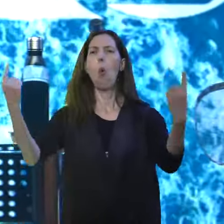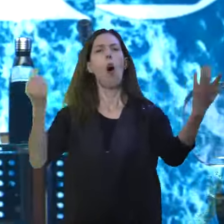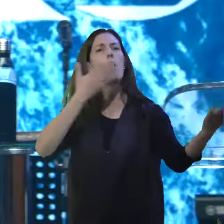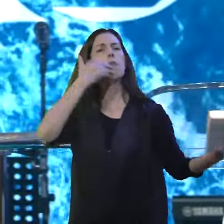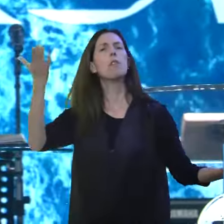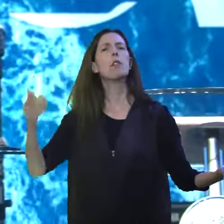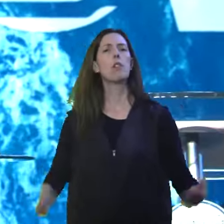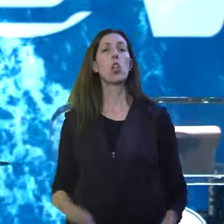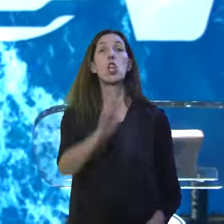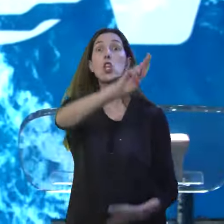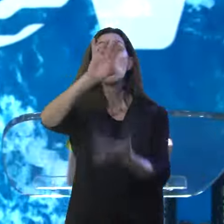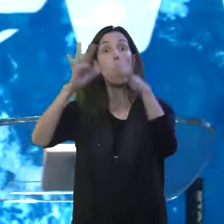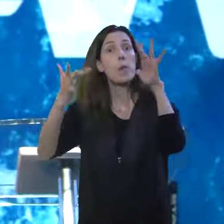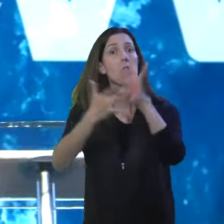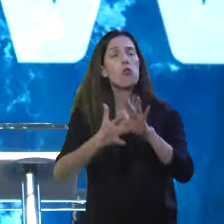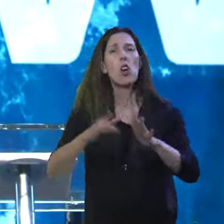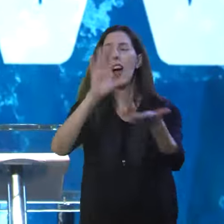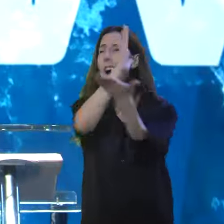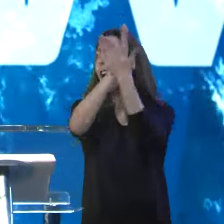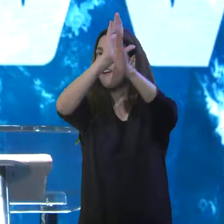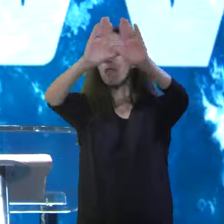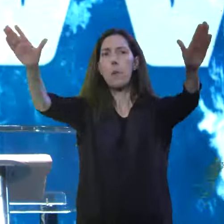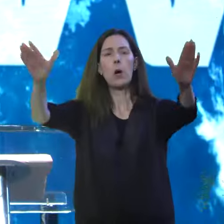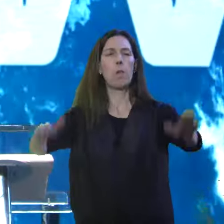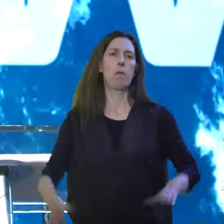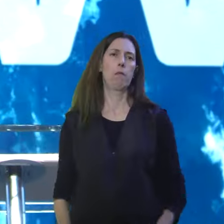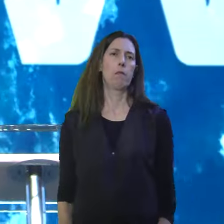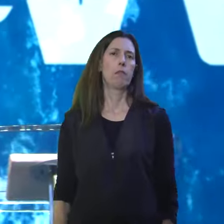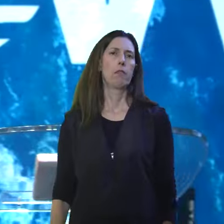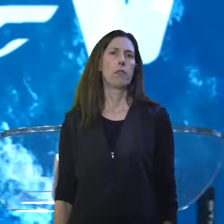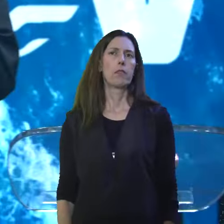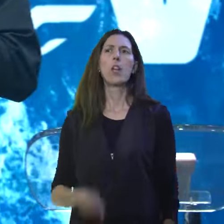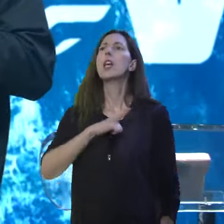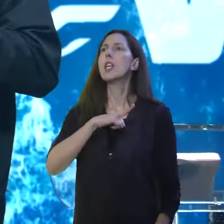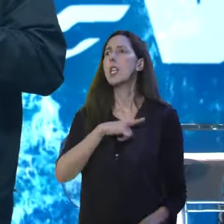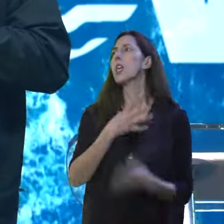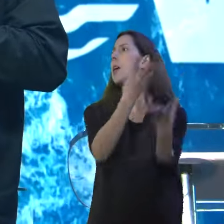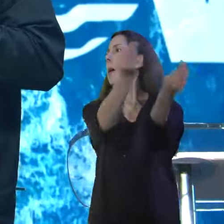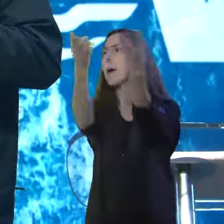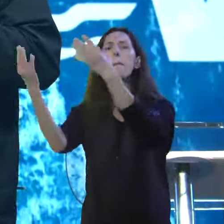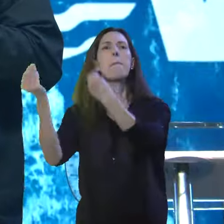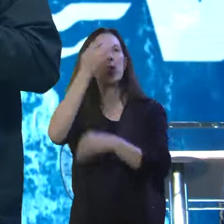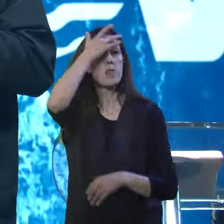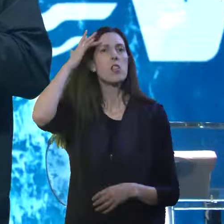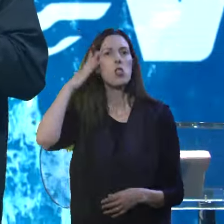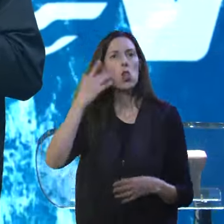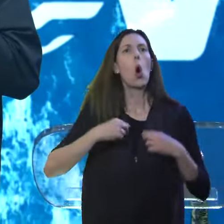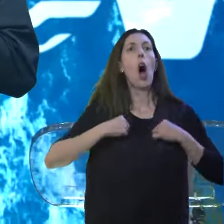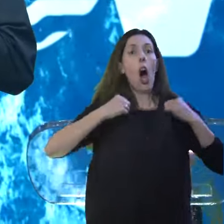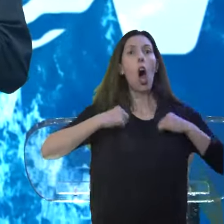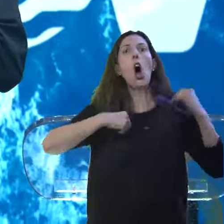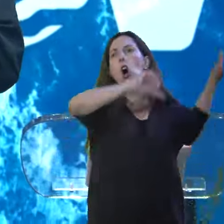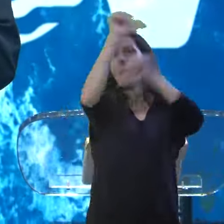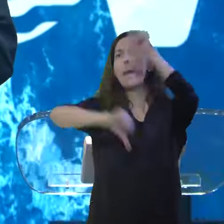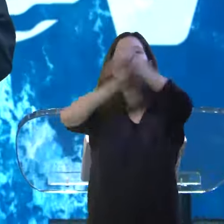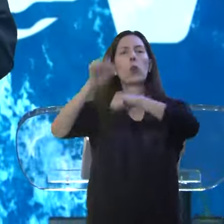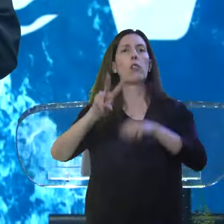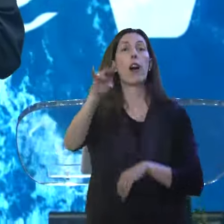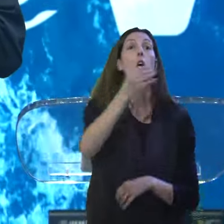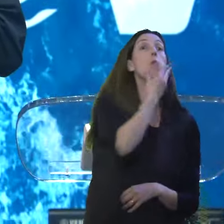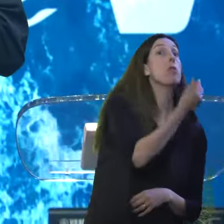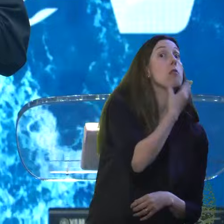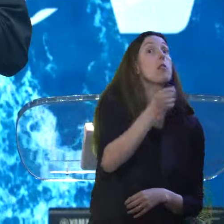Em nome de Jesus, chega de sensualidade. Vai ter gente aqui que vai trocar o armário inteiro, em nome de Jesus. Menino e